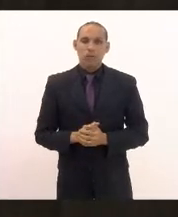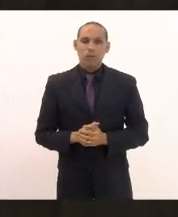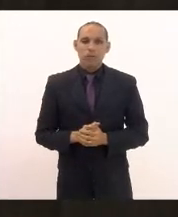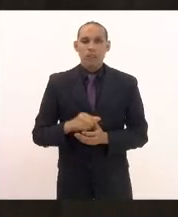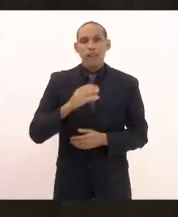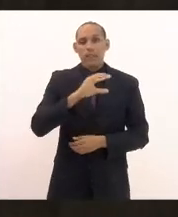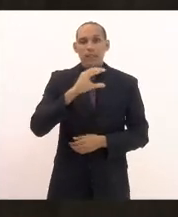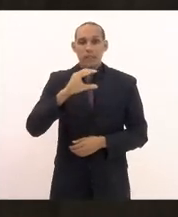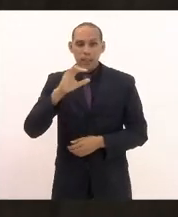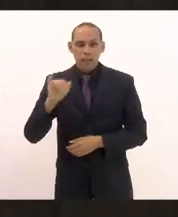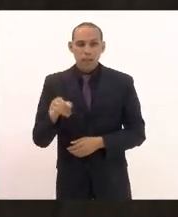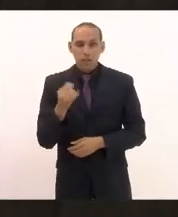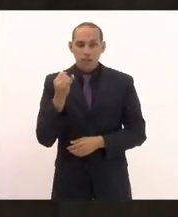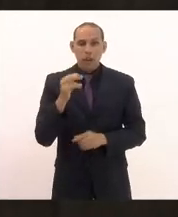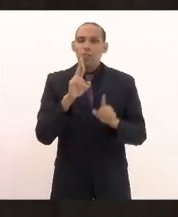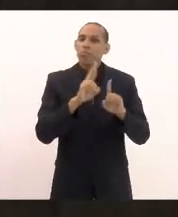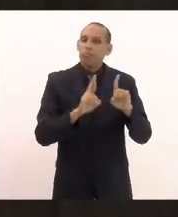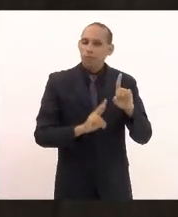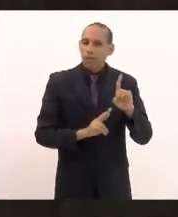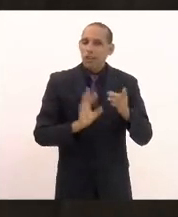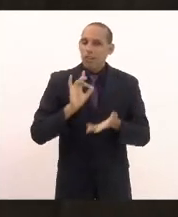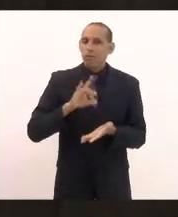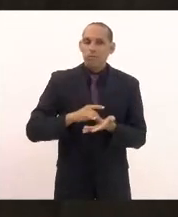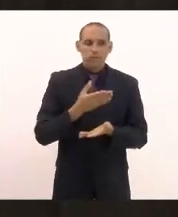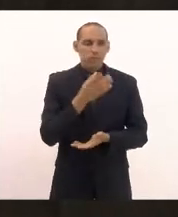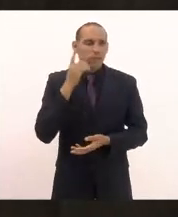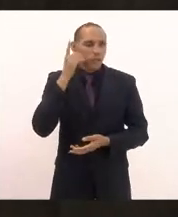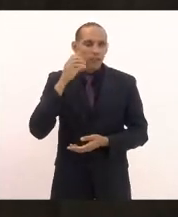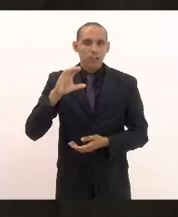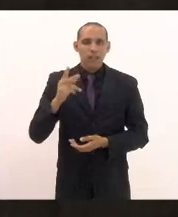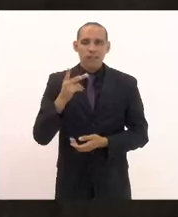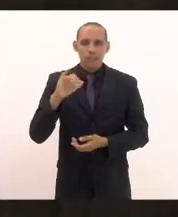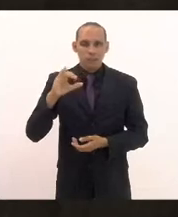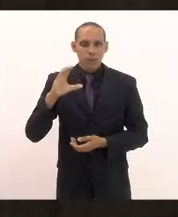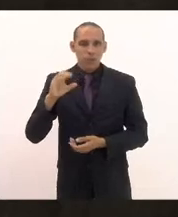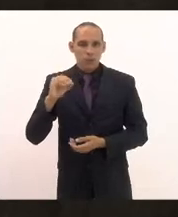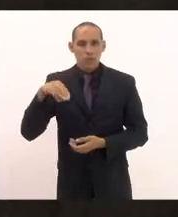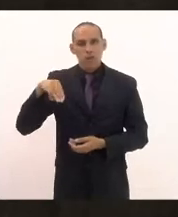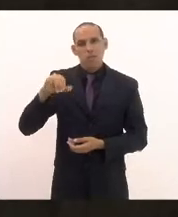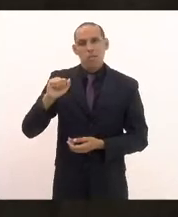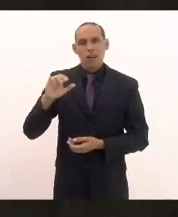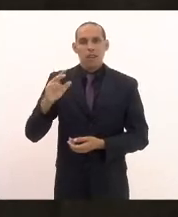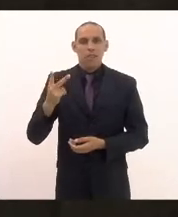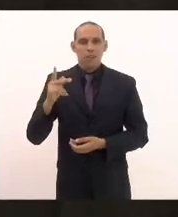o relator original foi o deputado Chico Machado,